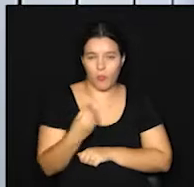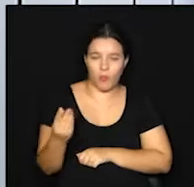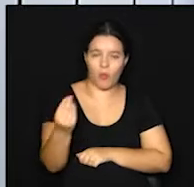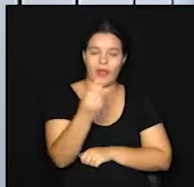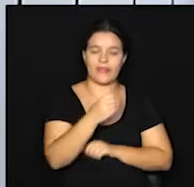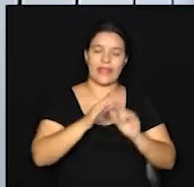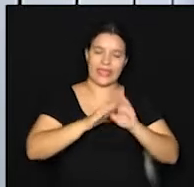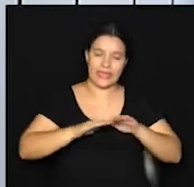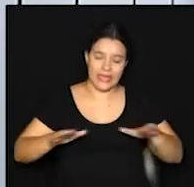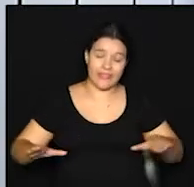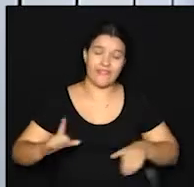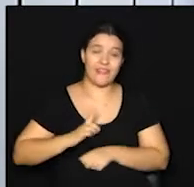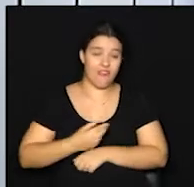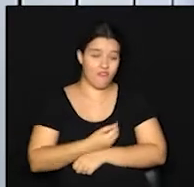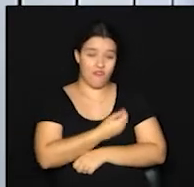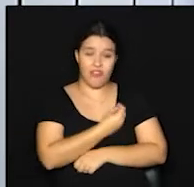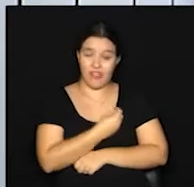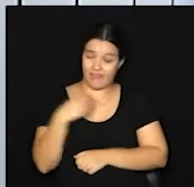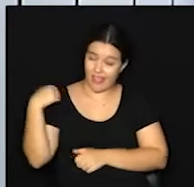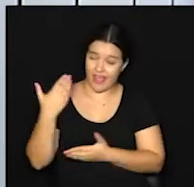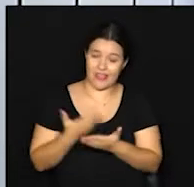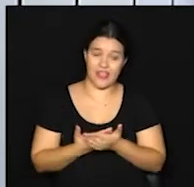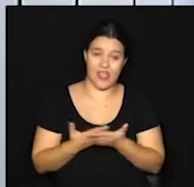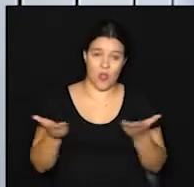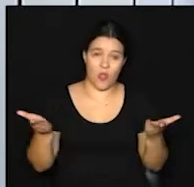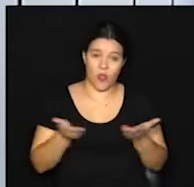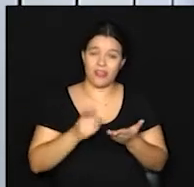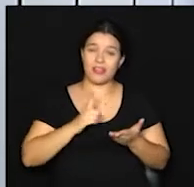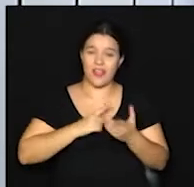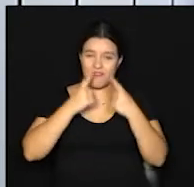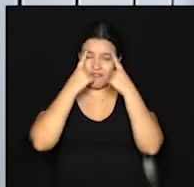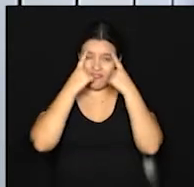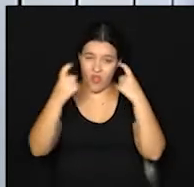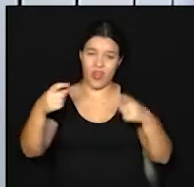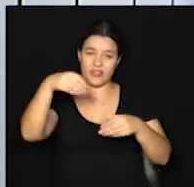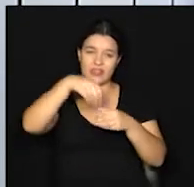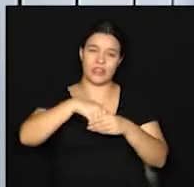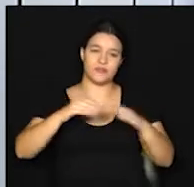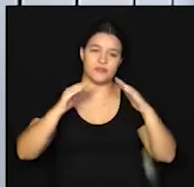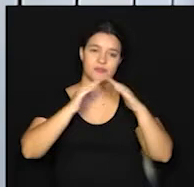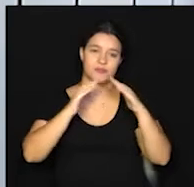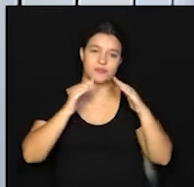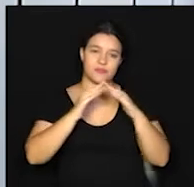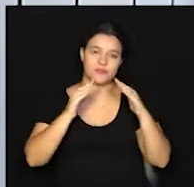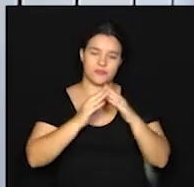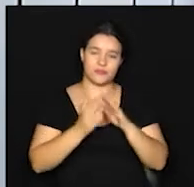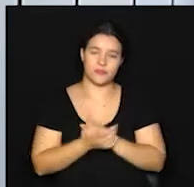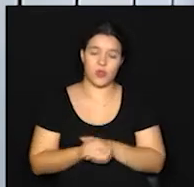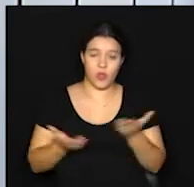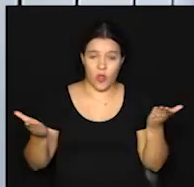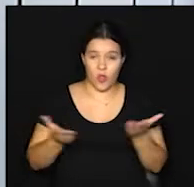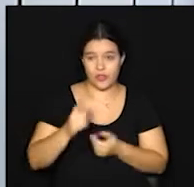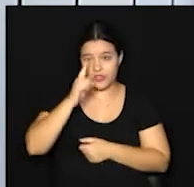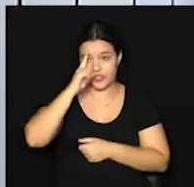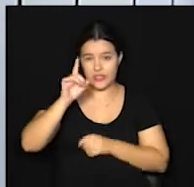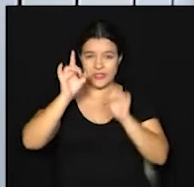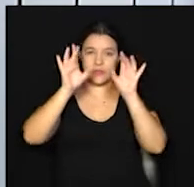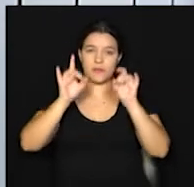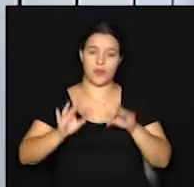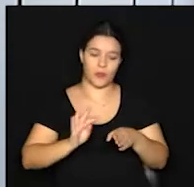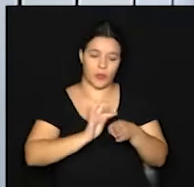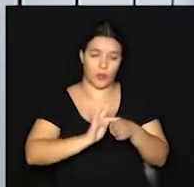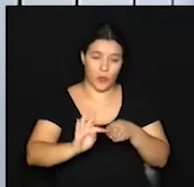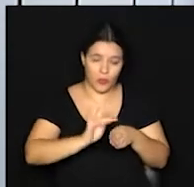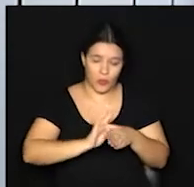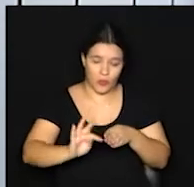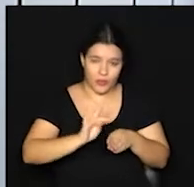crianças, muitas pessoas passam até hoje, né? Com a violência dentro de casa. E hoje é o dia do conselheiro tutelar. A gente até falou sobre